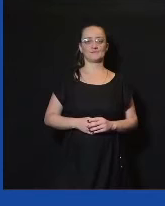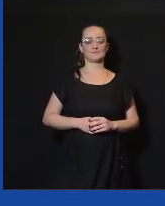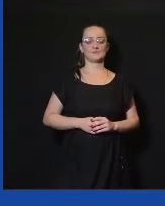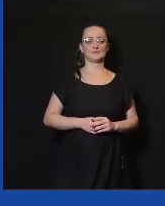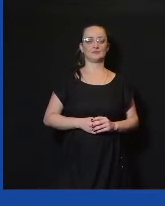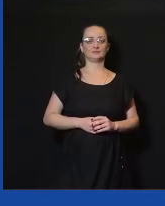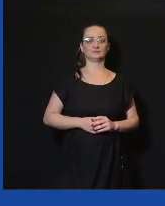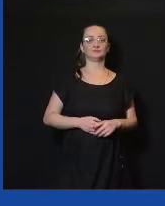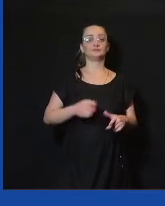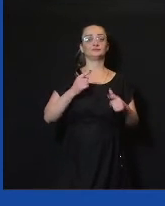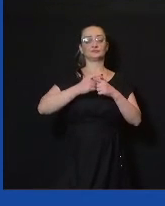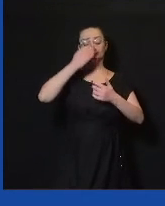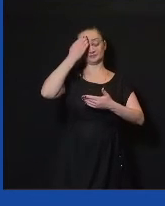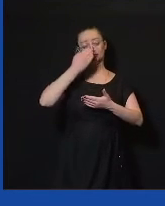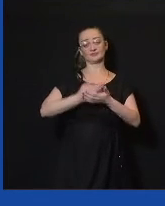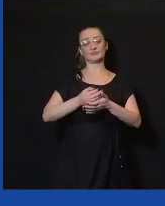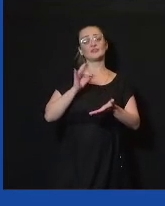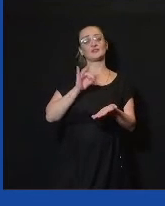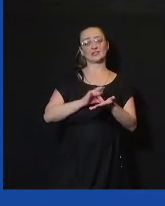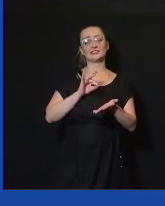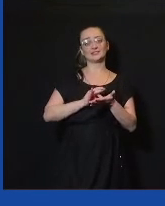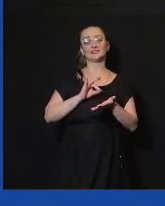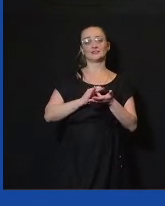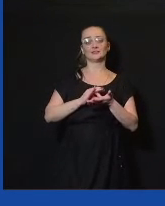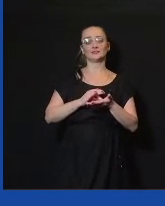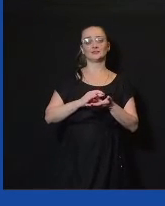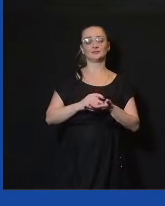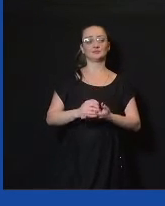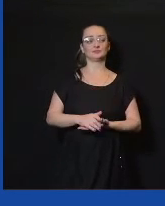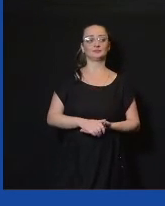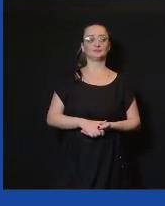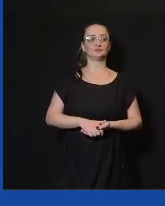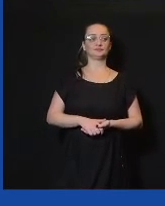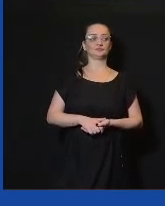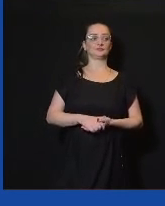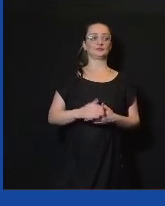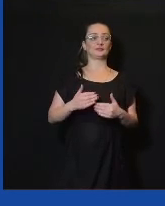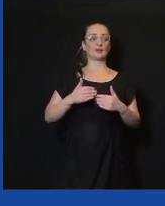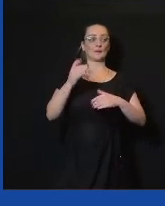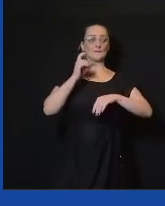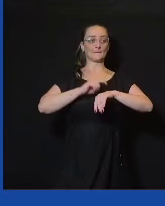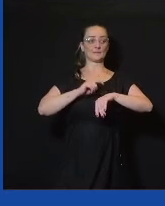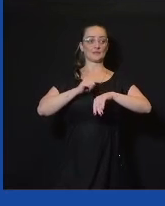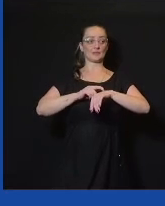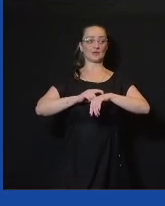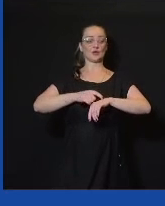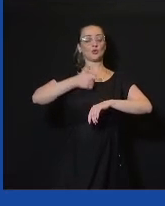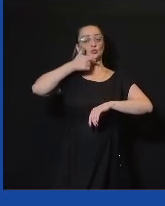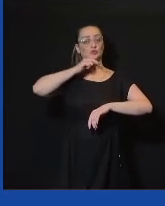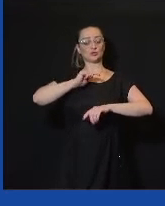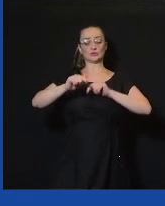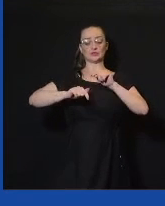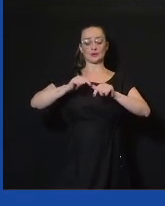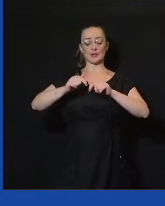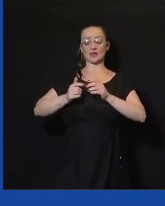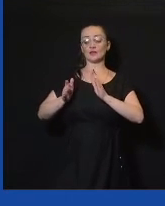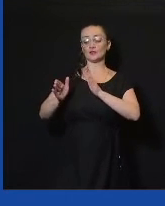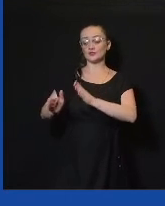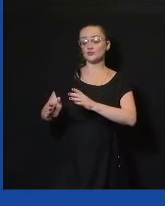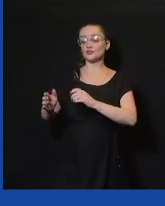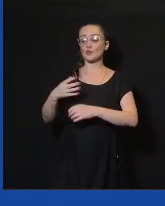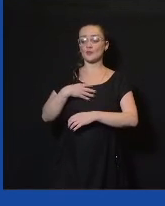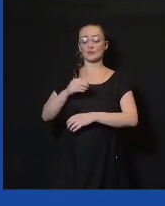Porque a confiança, ela é verdadeira. A partir do momento em que eu posso ir trabalhar e deixar meu filho com a